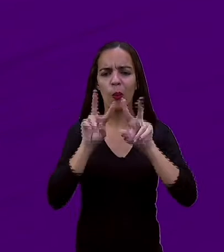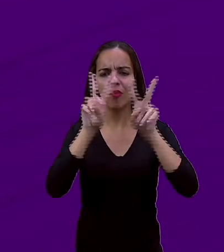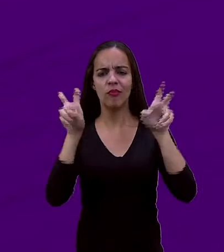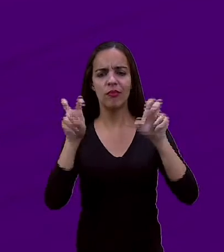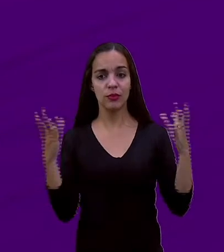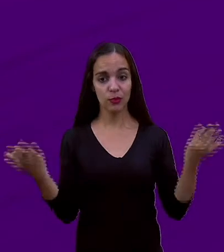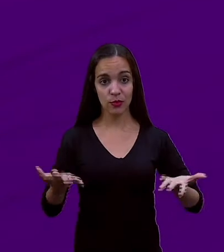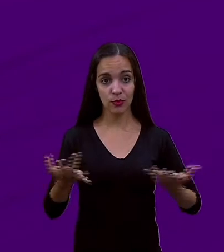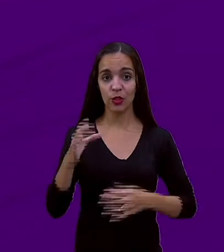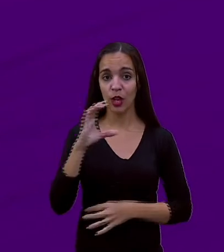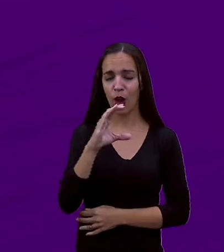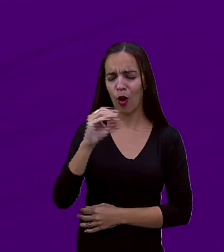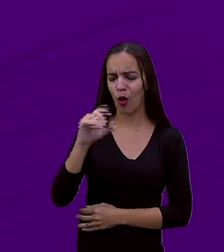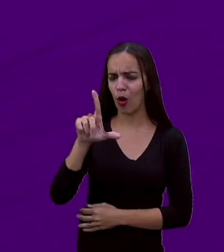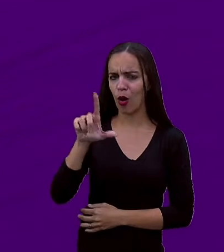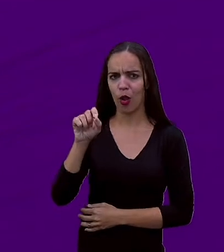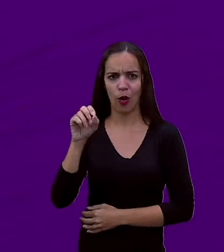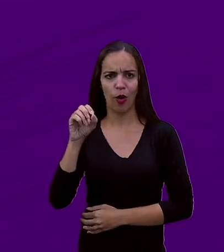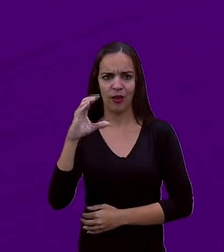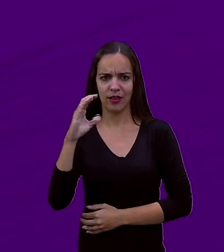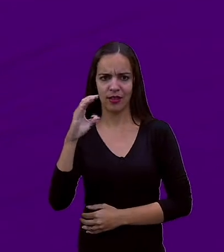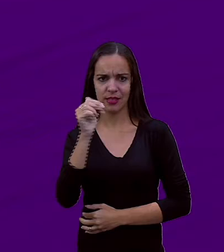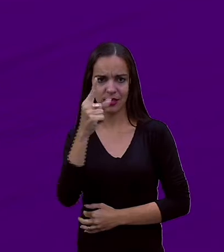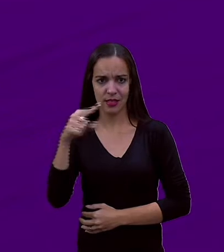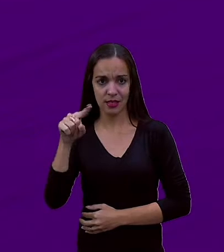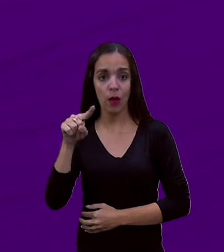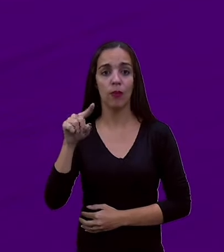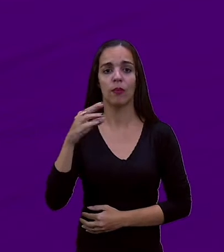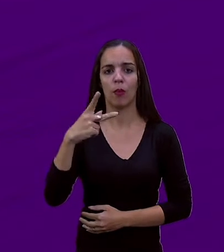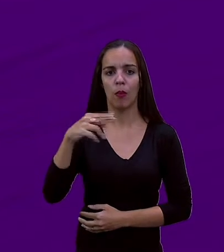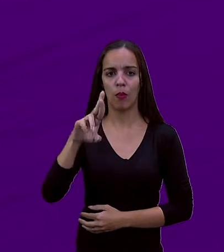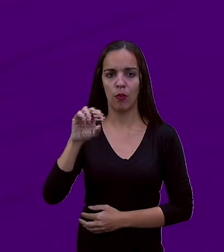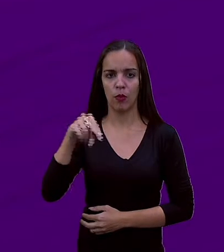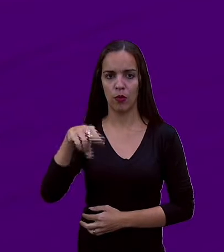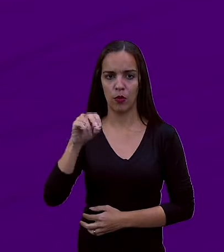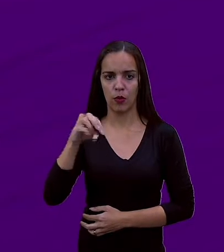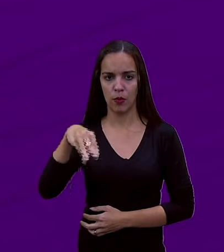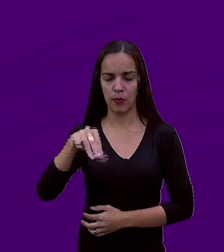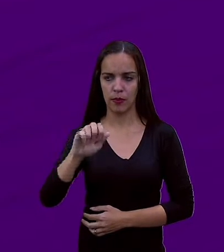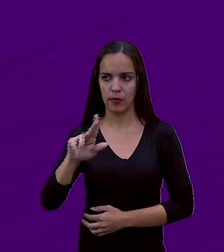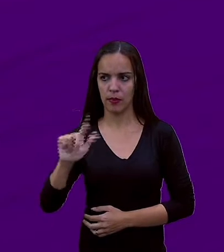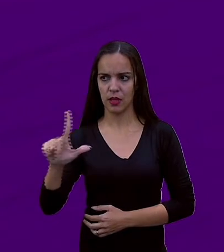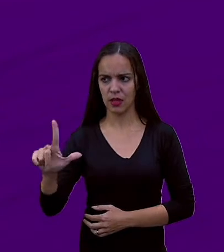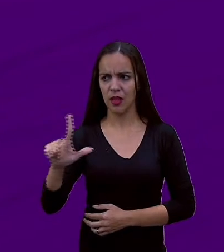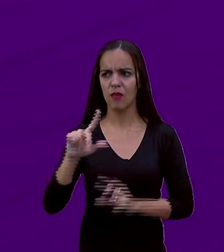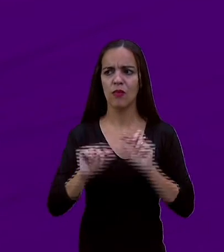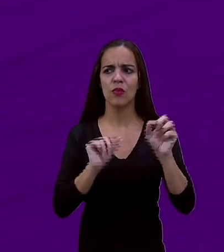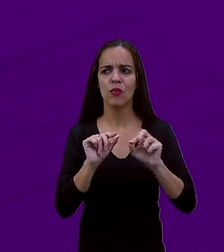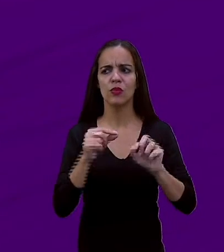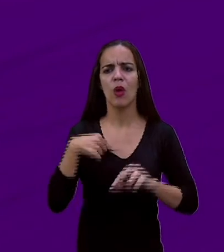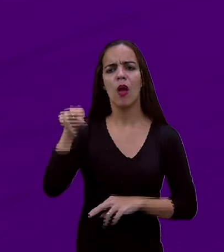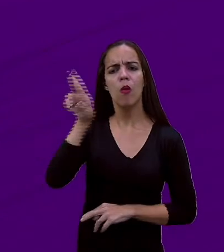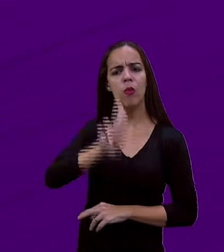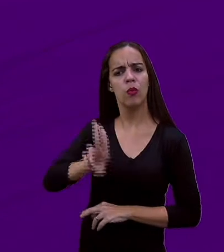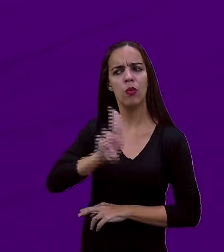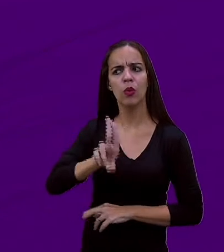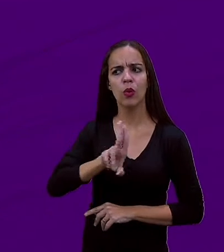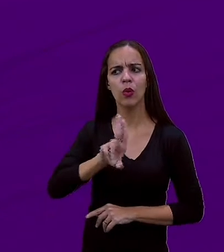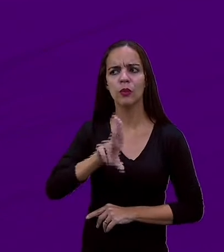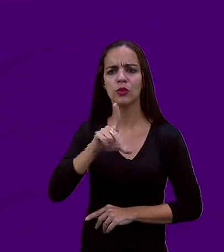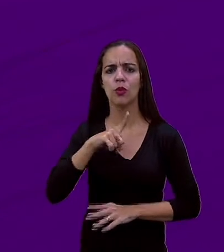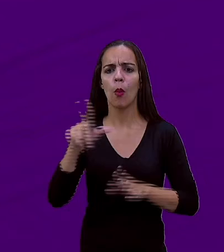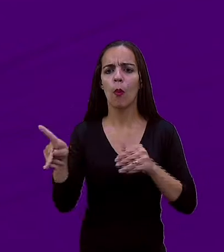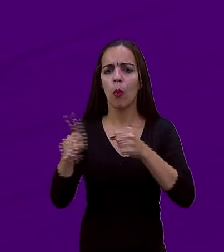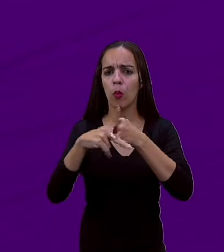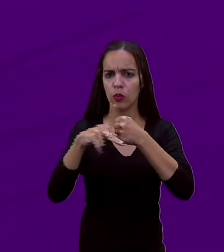colocação pronominal. O que é isso, professora? Gente, a colocação pronominal é o uso do